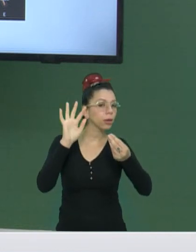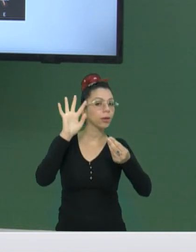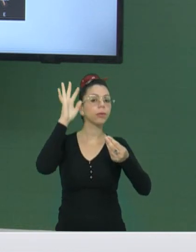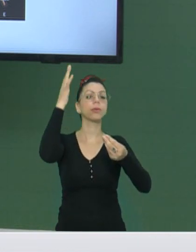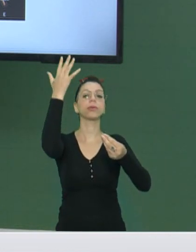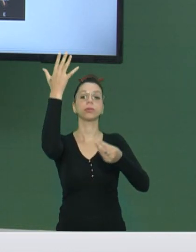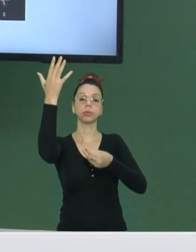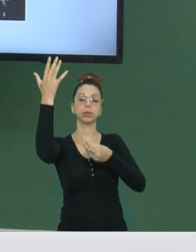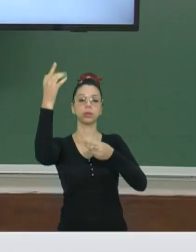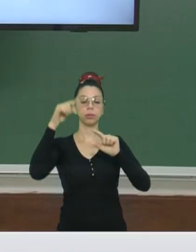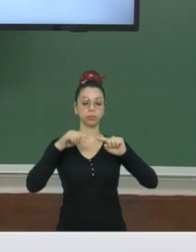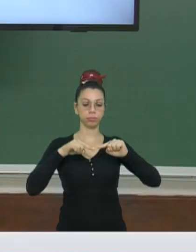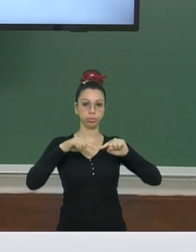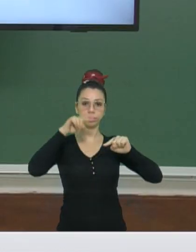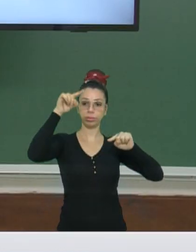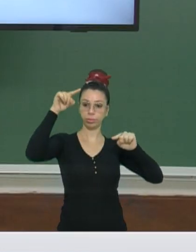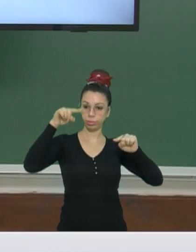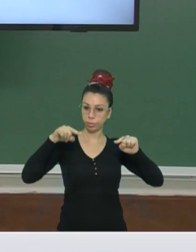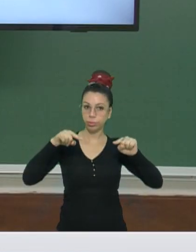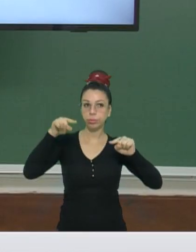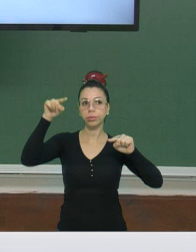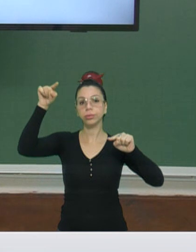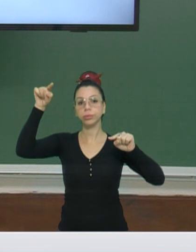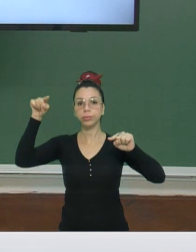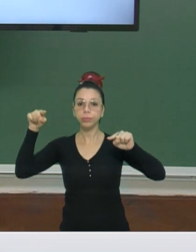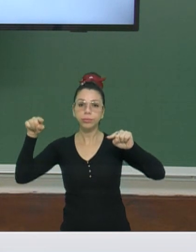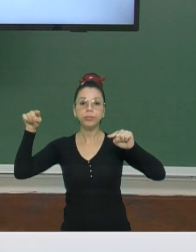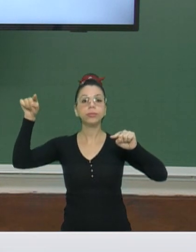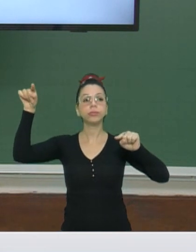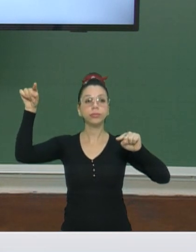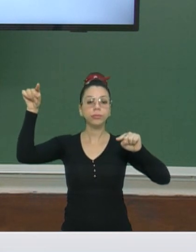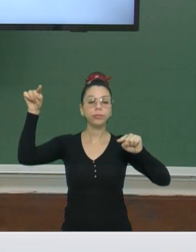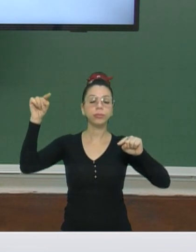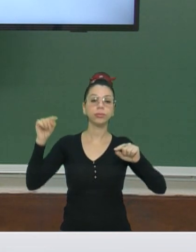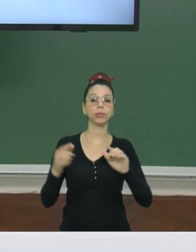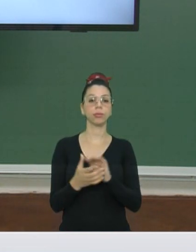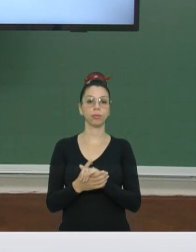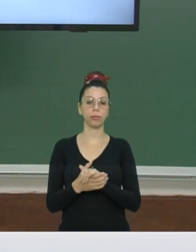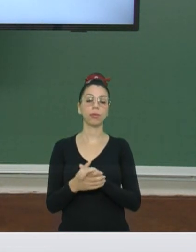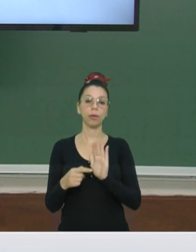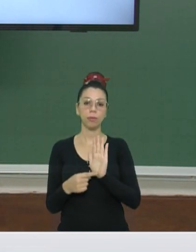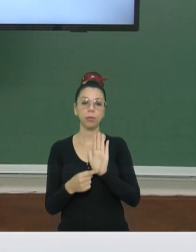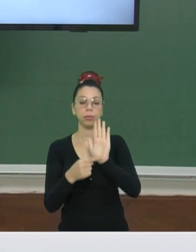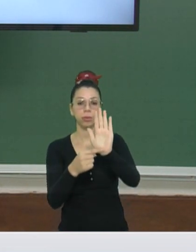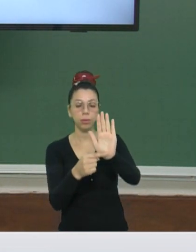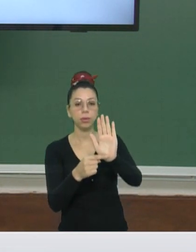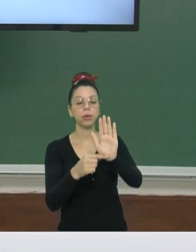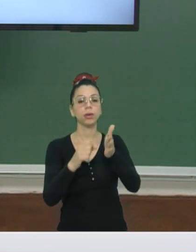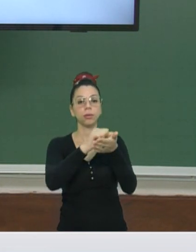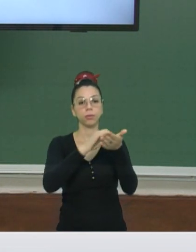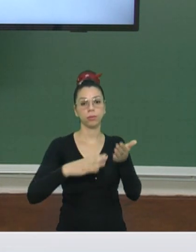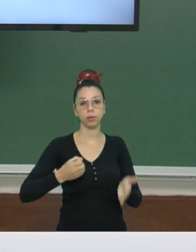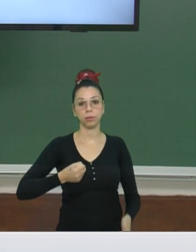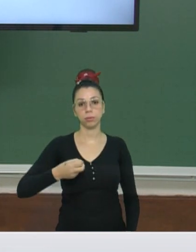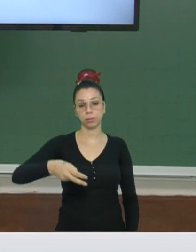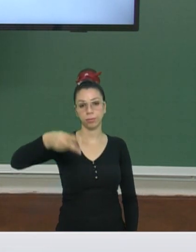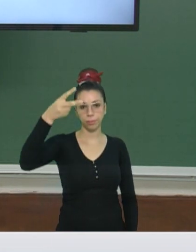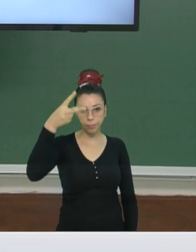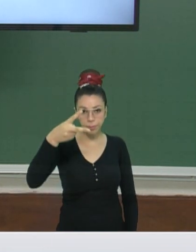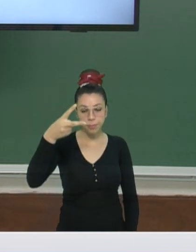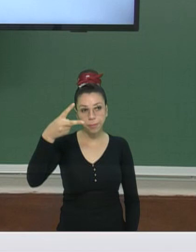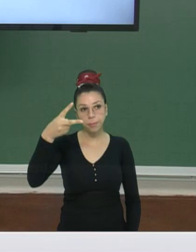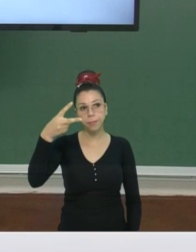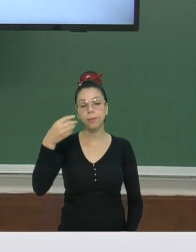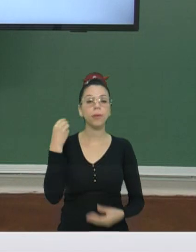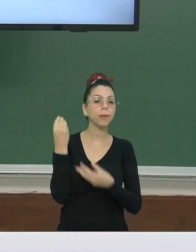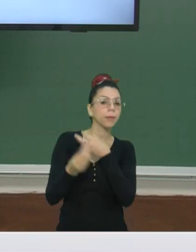essa evolução e vai fazer, então, vou deixar para você o gráfico e a atividade 2 para você fazer, tá? Você vai